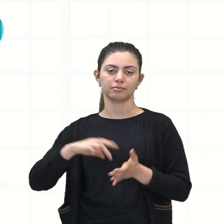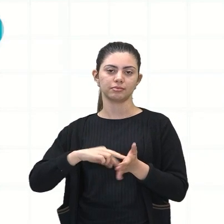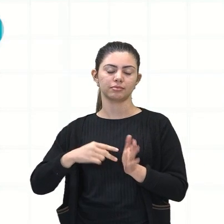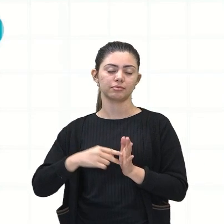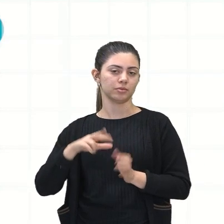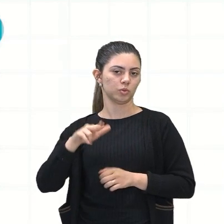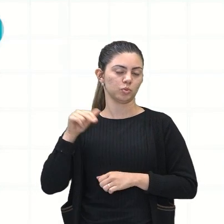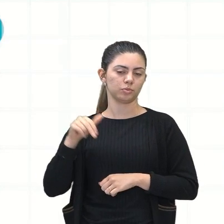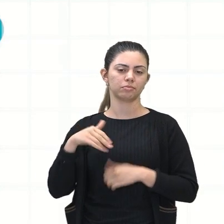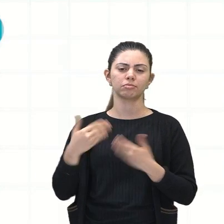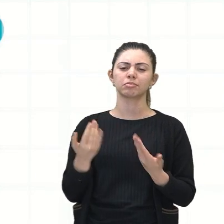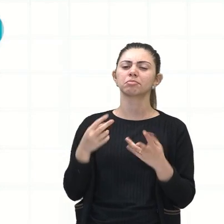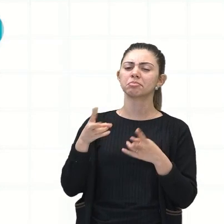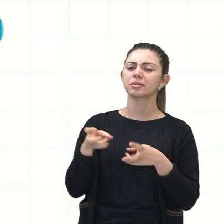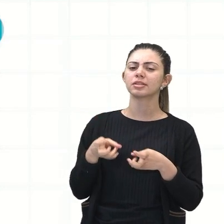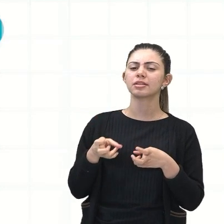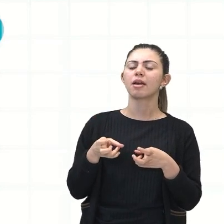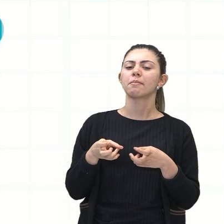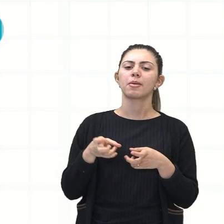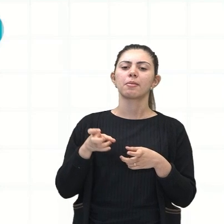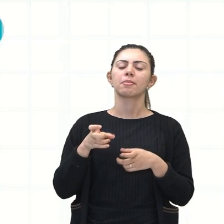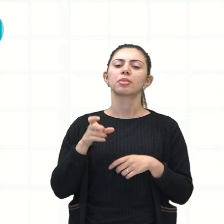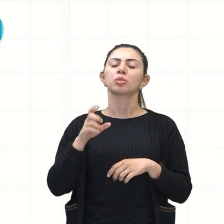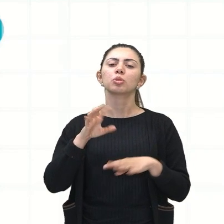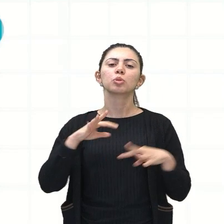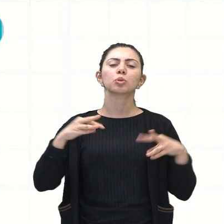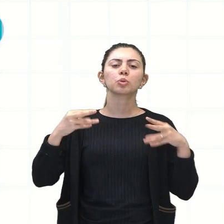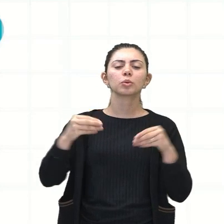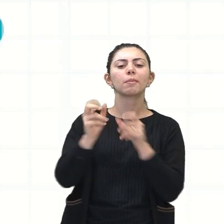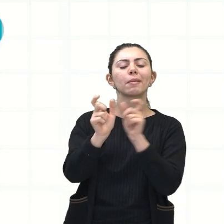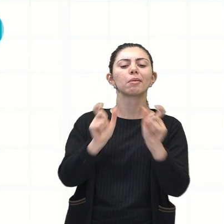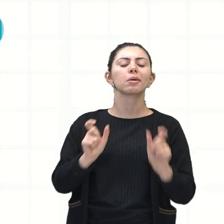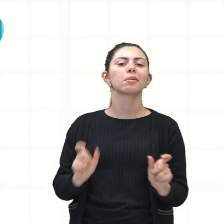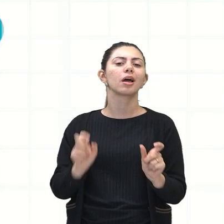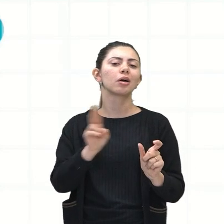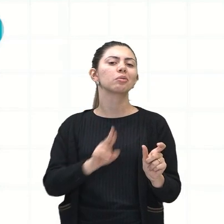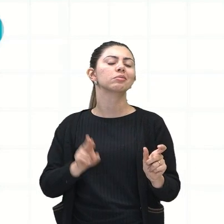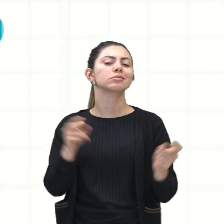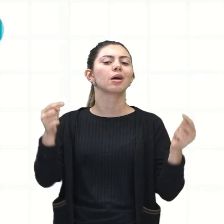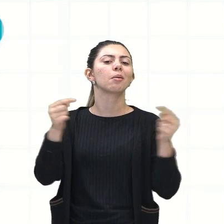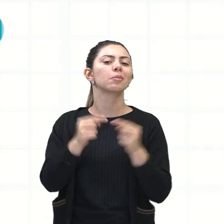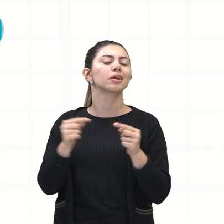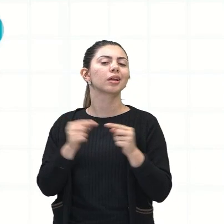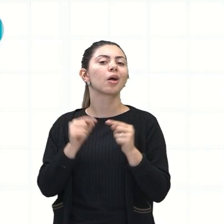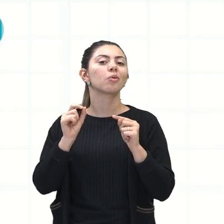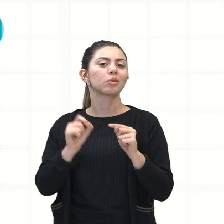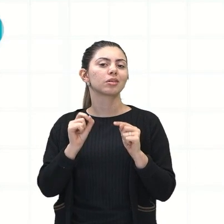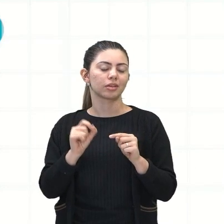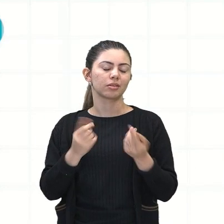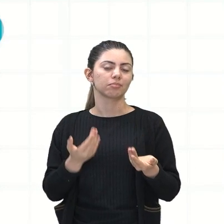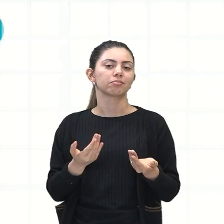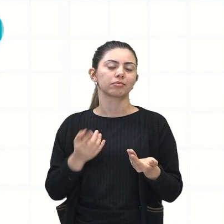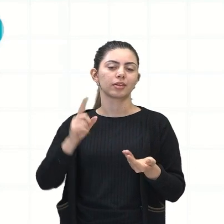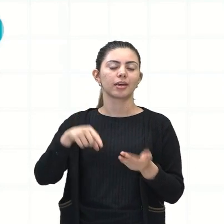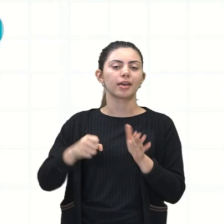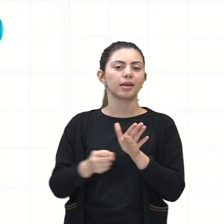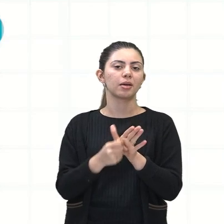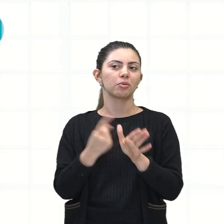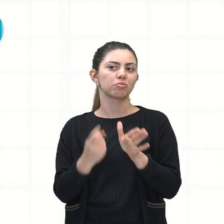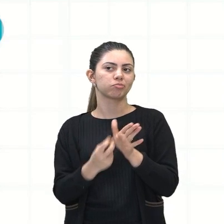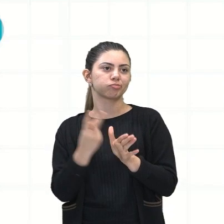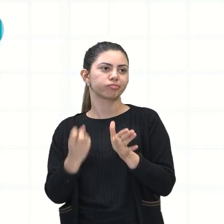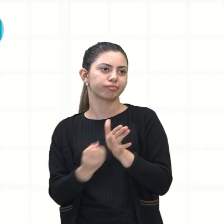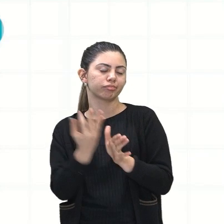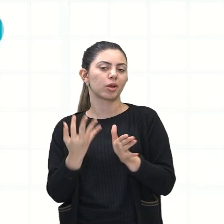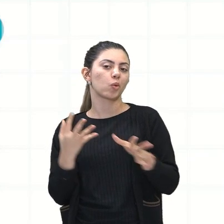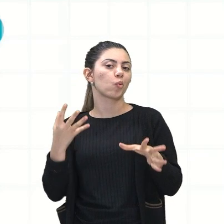que eles têm em comum? Todos eles são usados para falar sobre a frequência,